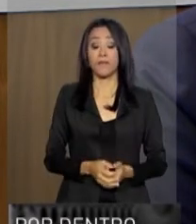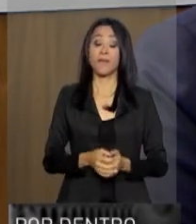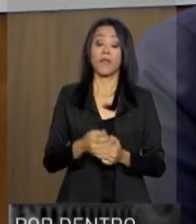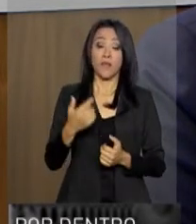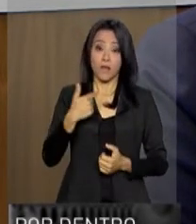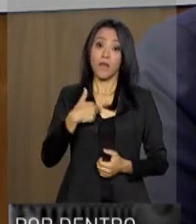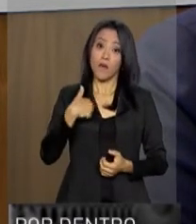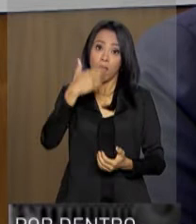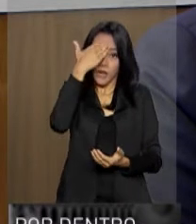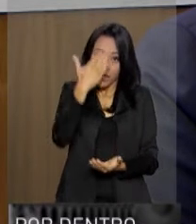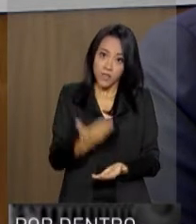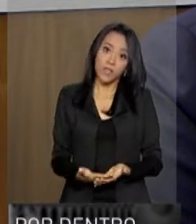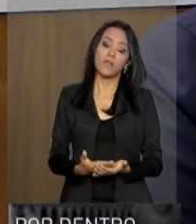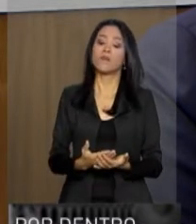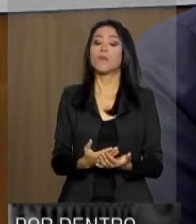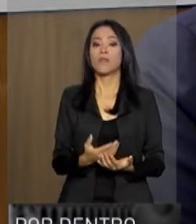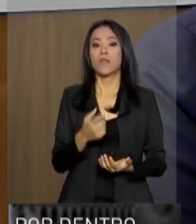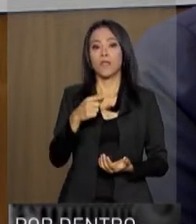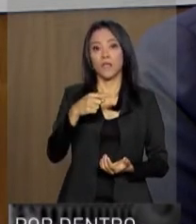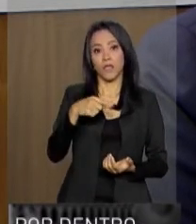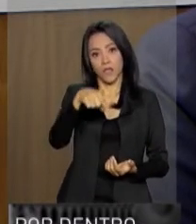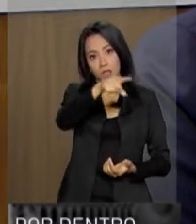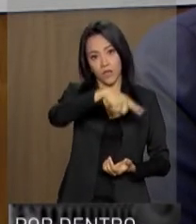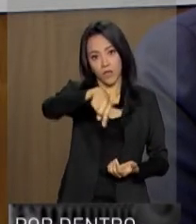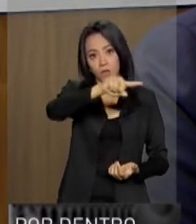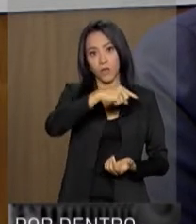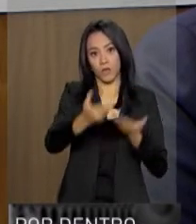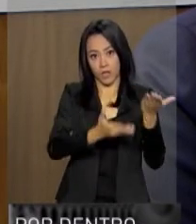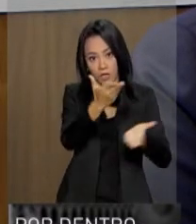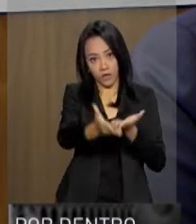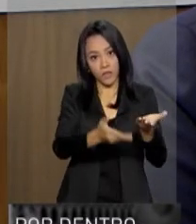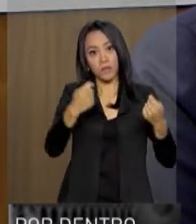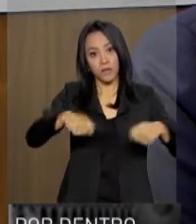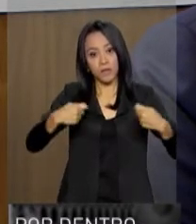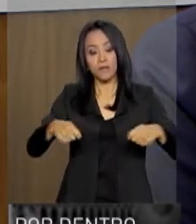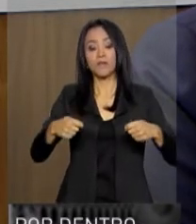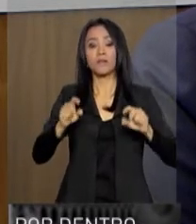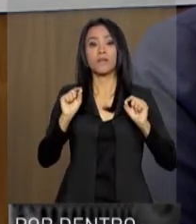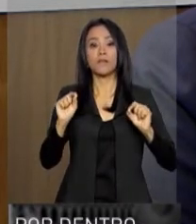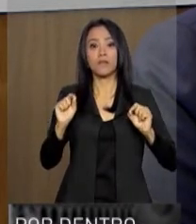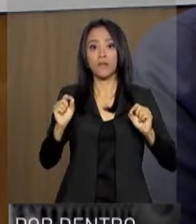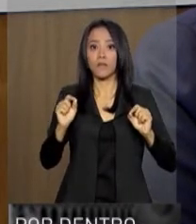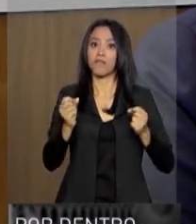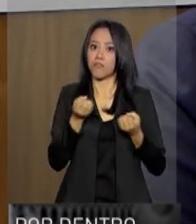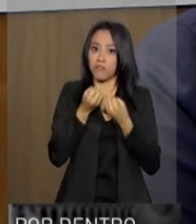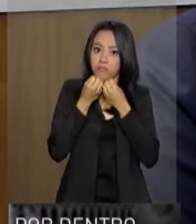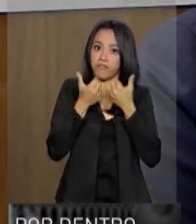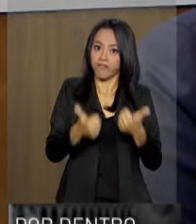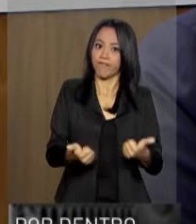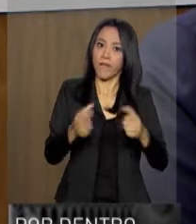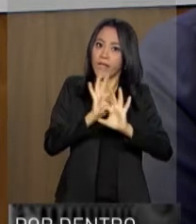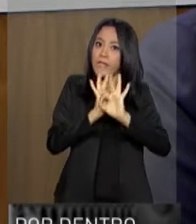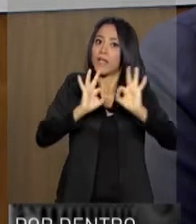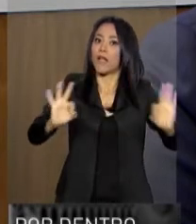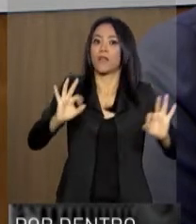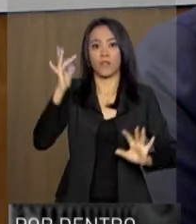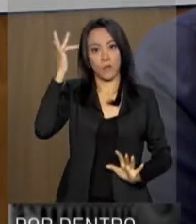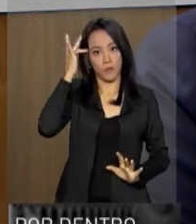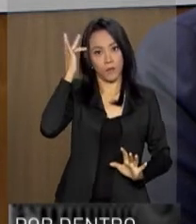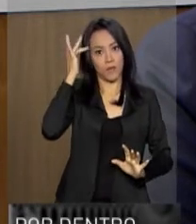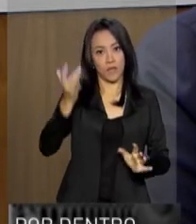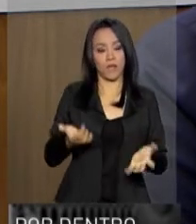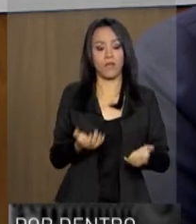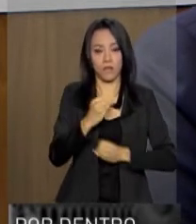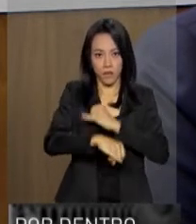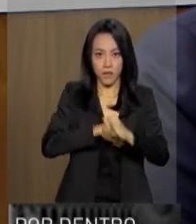o serviço deverá ser compatível que estamos apresentando a expectativa é que seja de excelente qualidade e mais do que